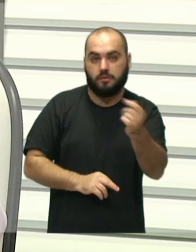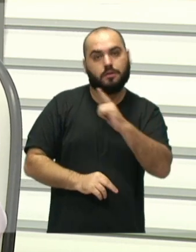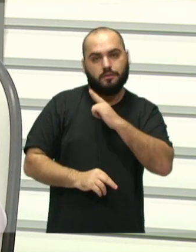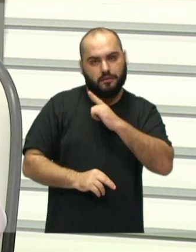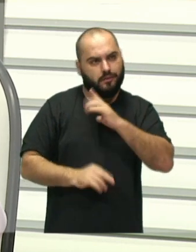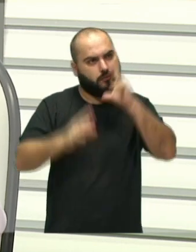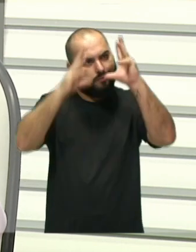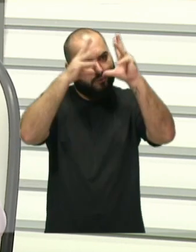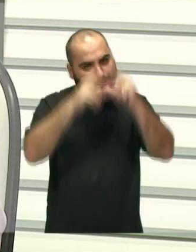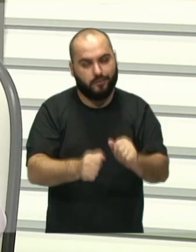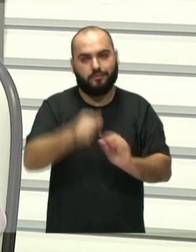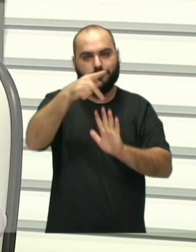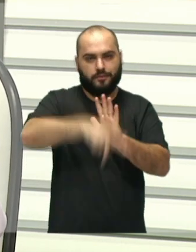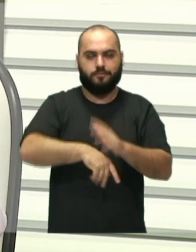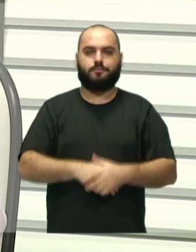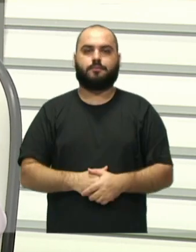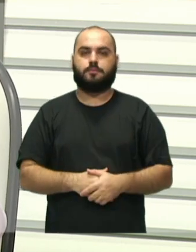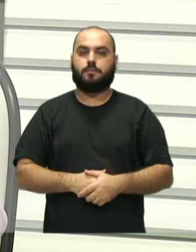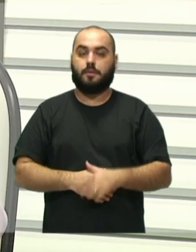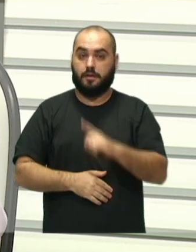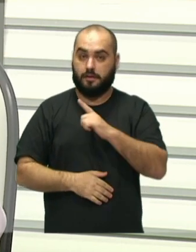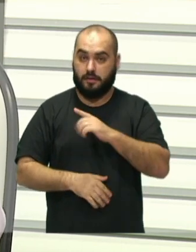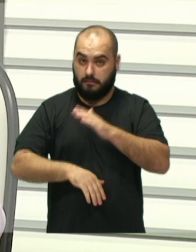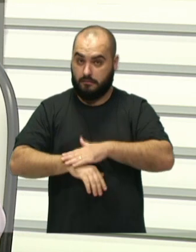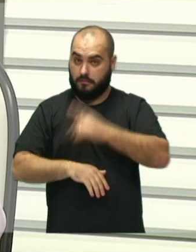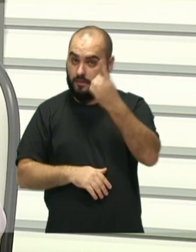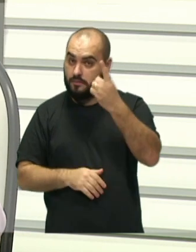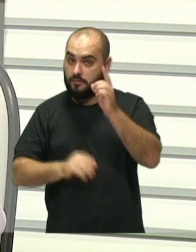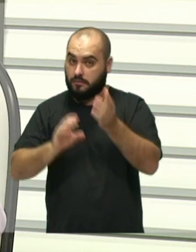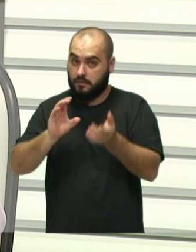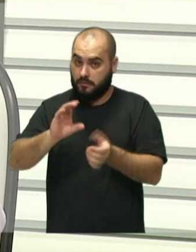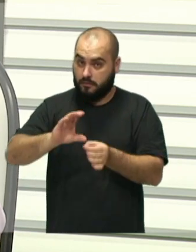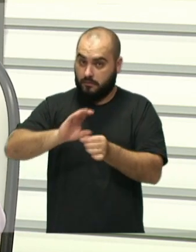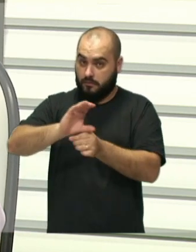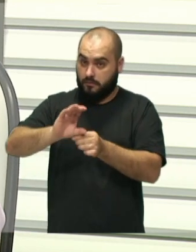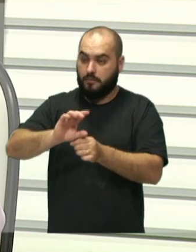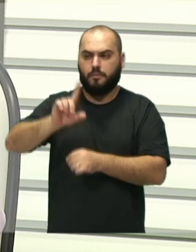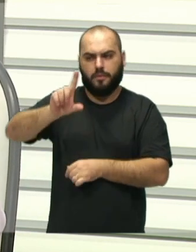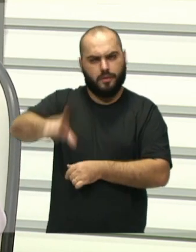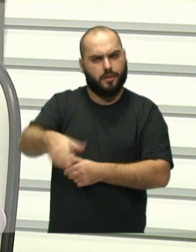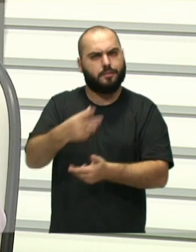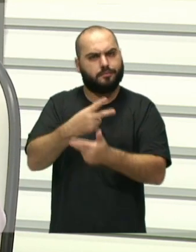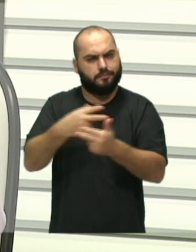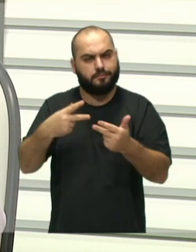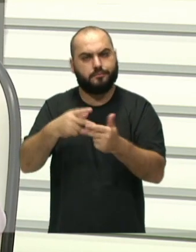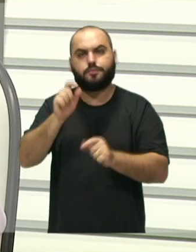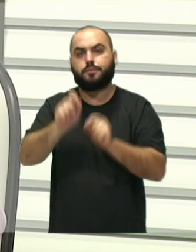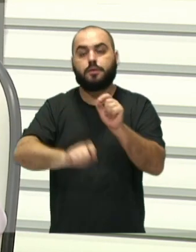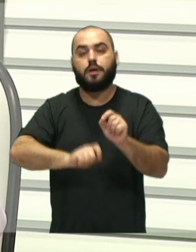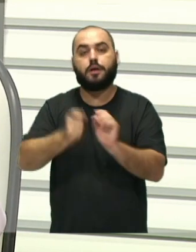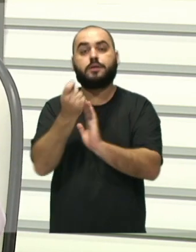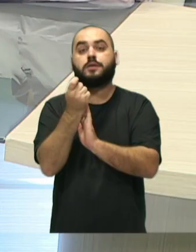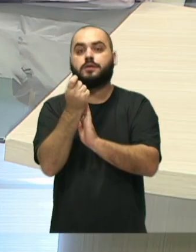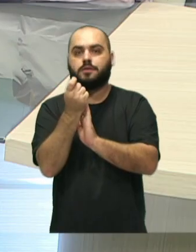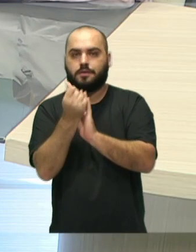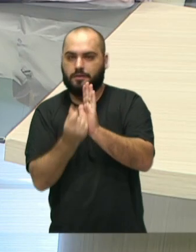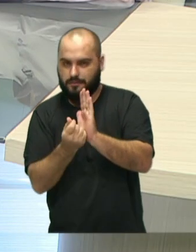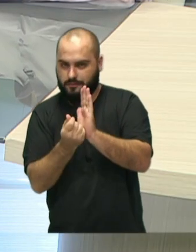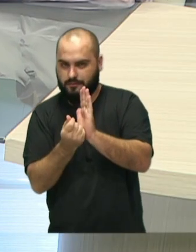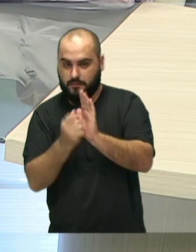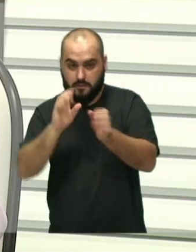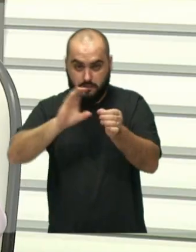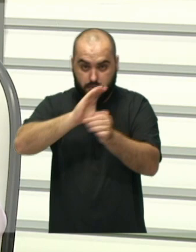os projetos e nós temos uma outra comissão também que ela é muito acionada que é comissão de orçamento e Finanças